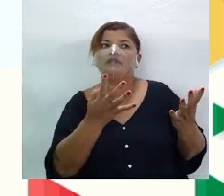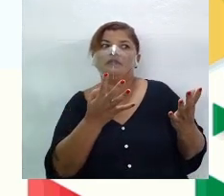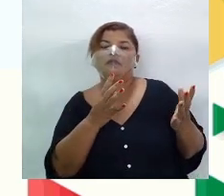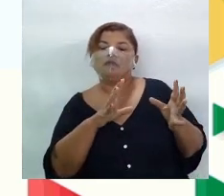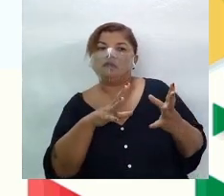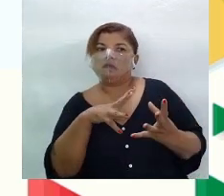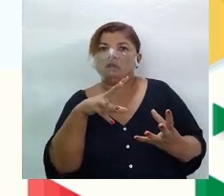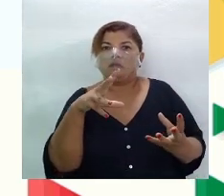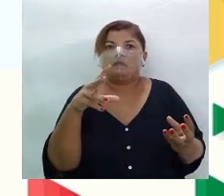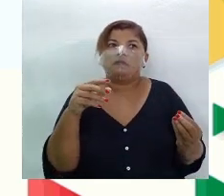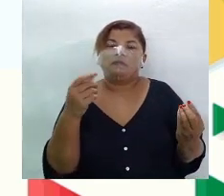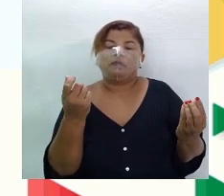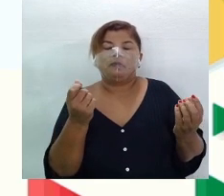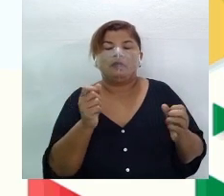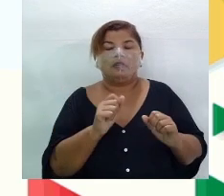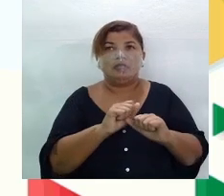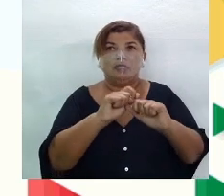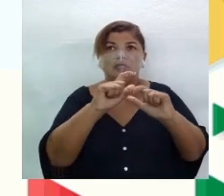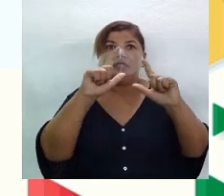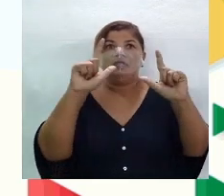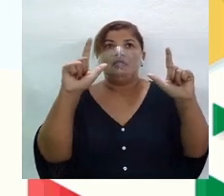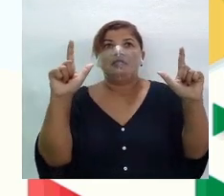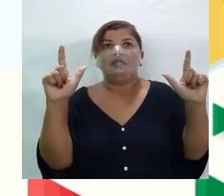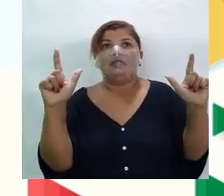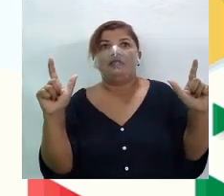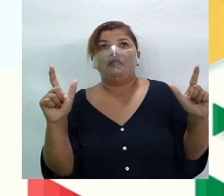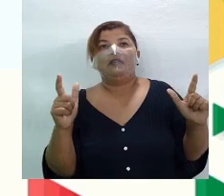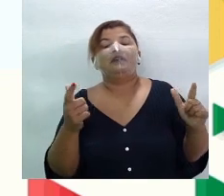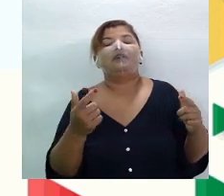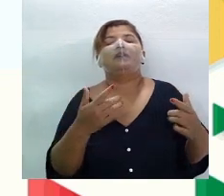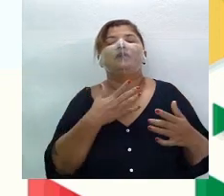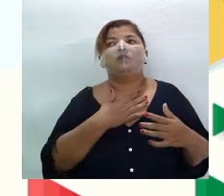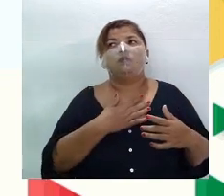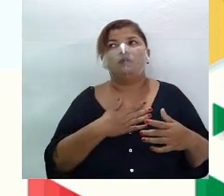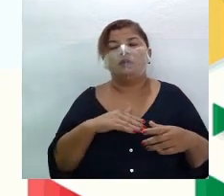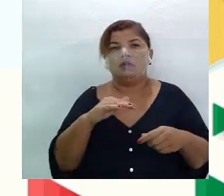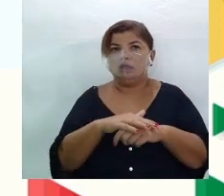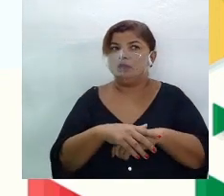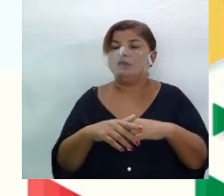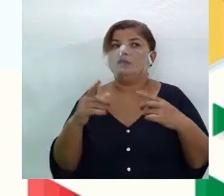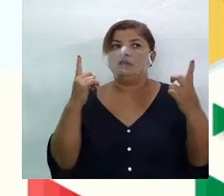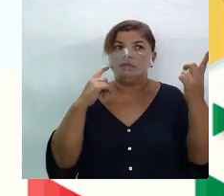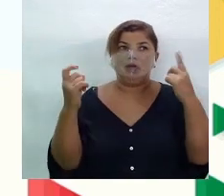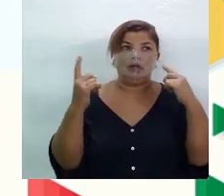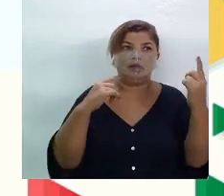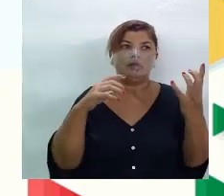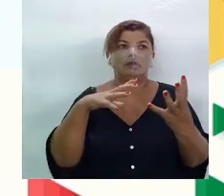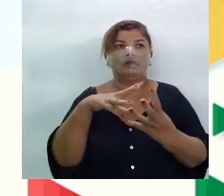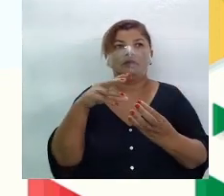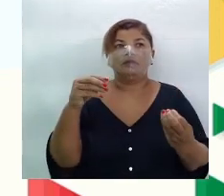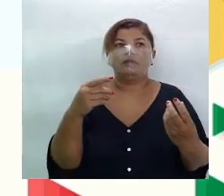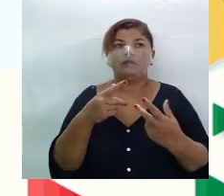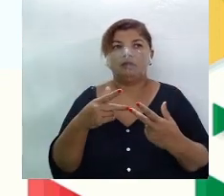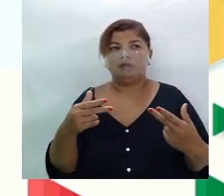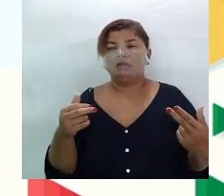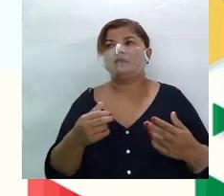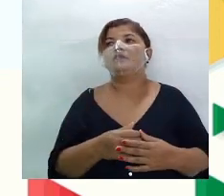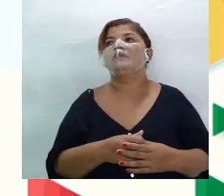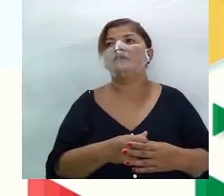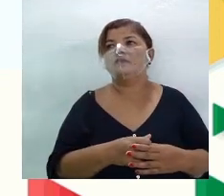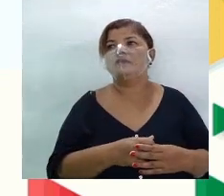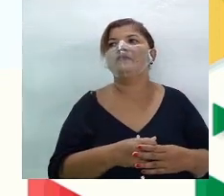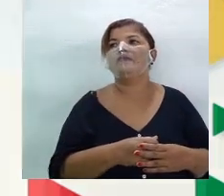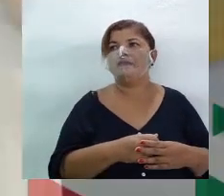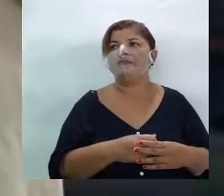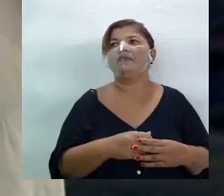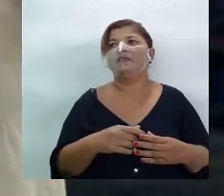sossego quando o dia clareava. A noite era bem difícil. Não, tem um aspecto